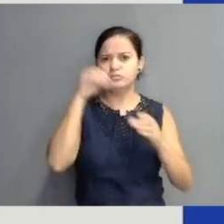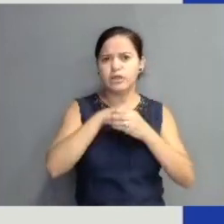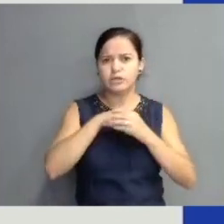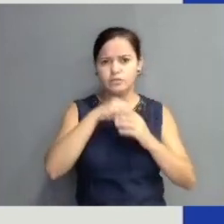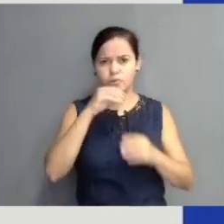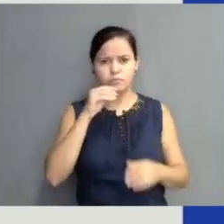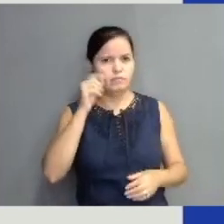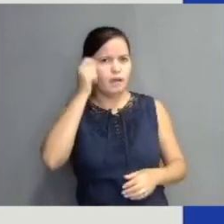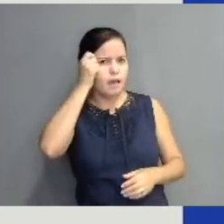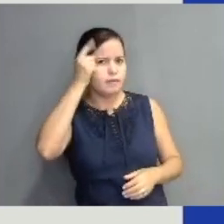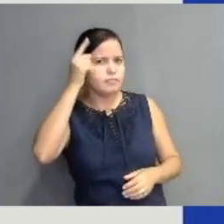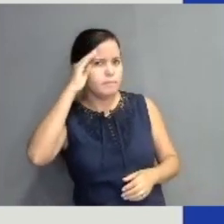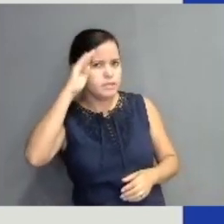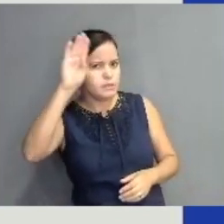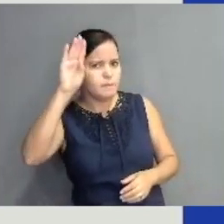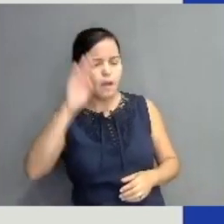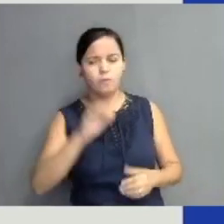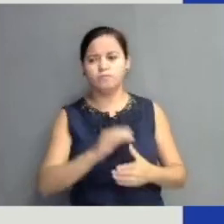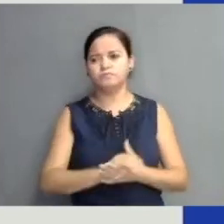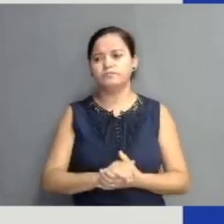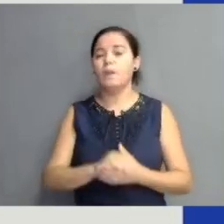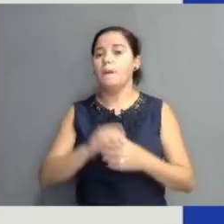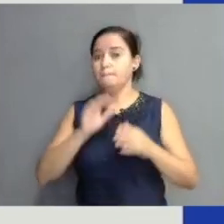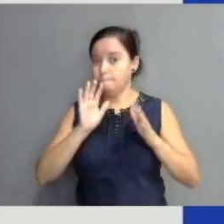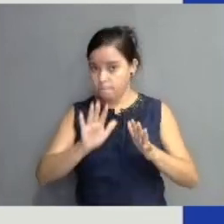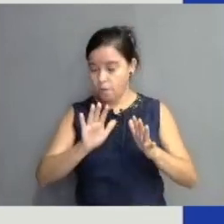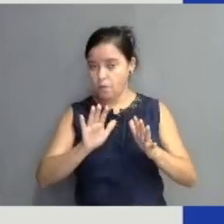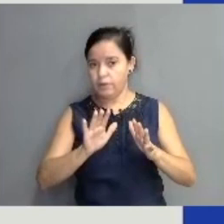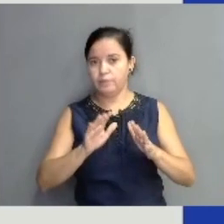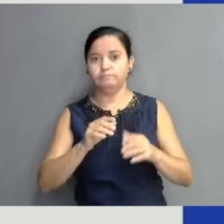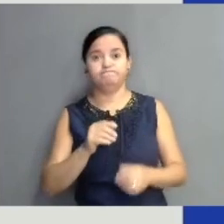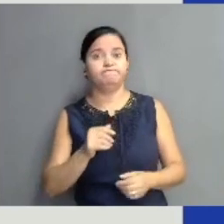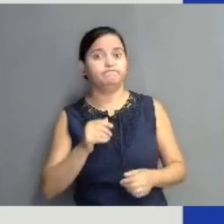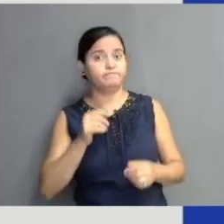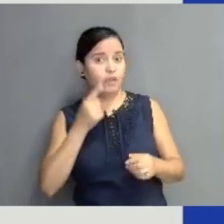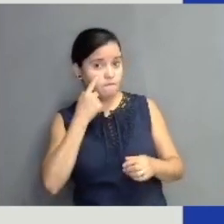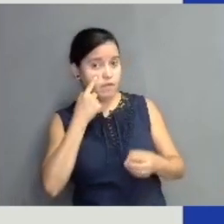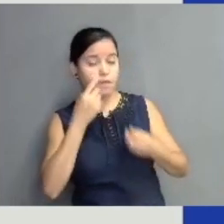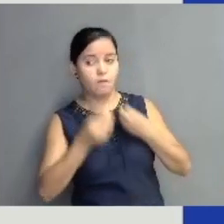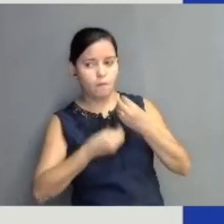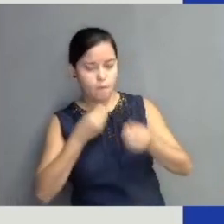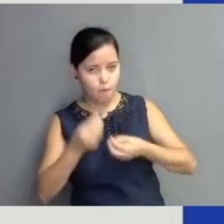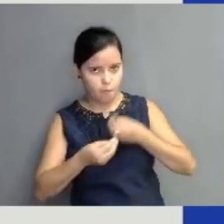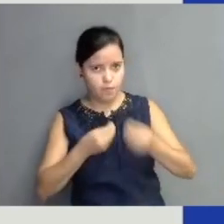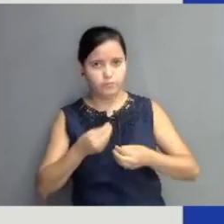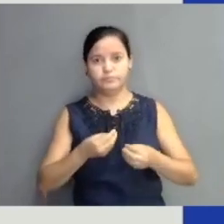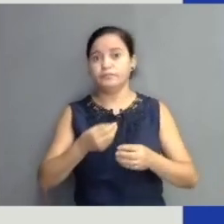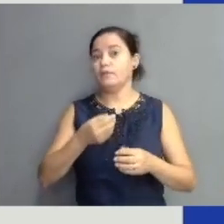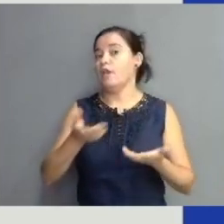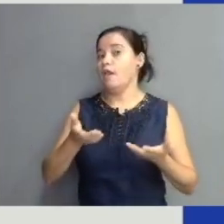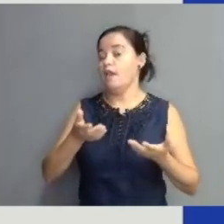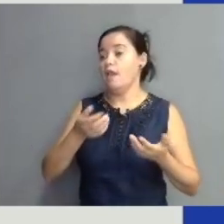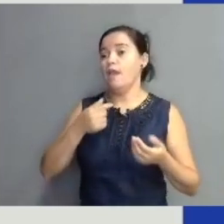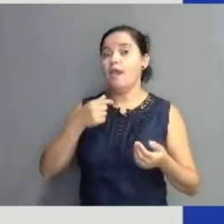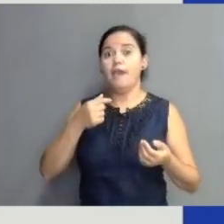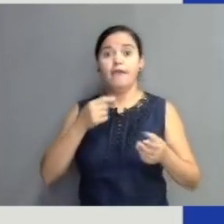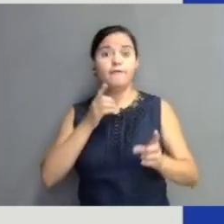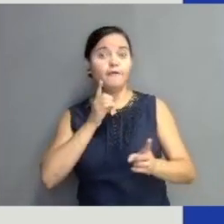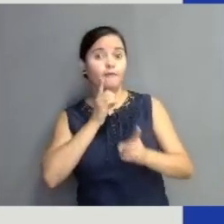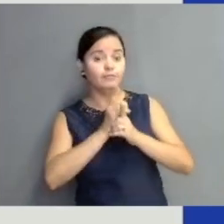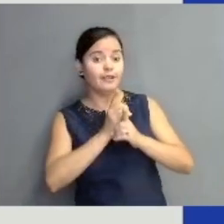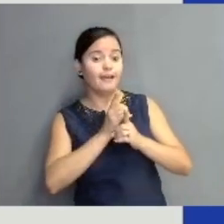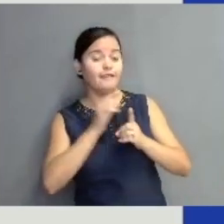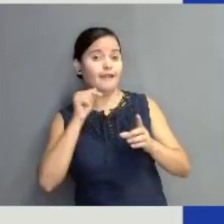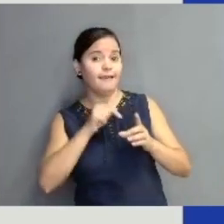nós precisamos seguir alguns passos. Vamos lá? Então eu trouxe algumas dicas como encontrar a ideia